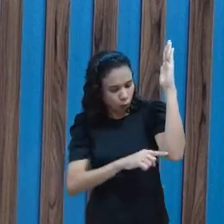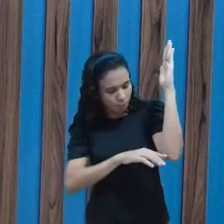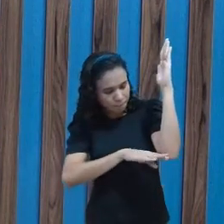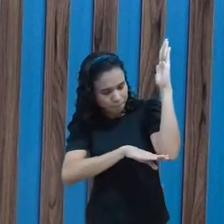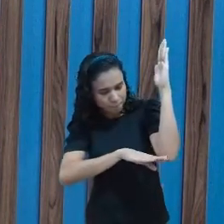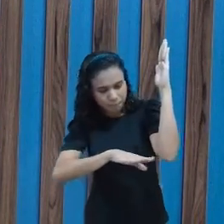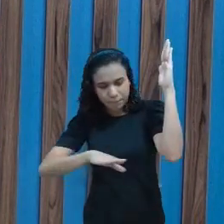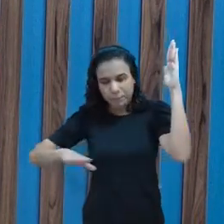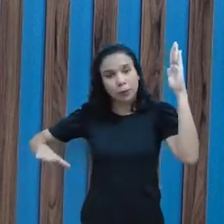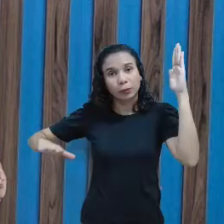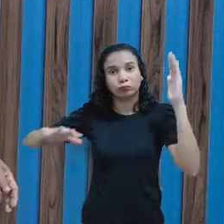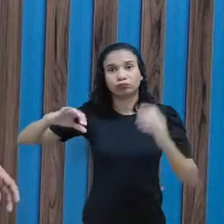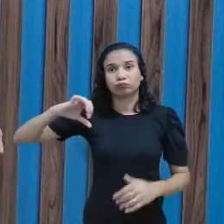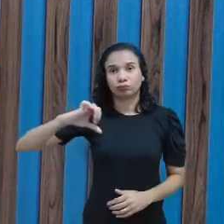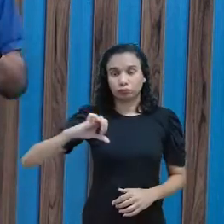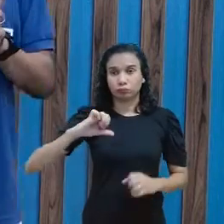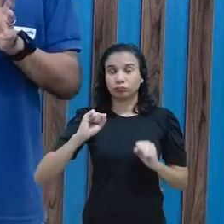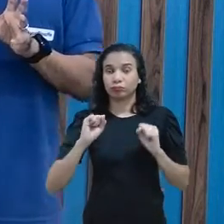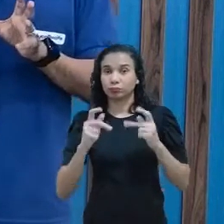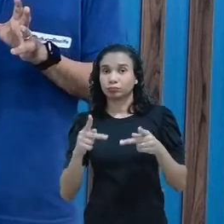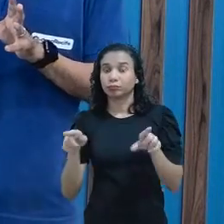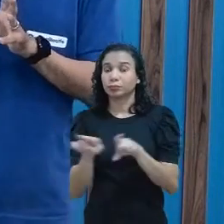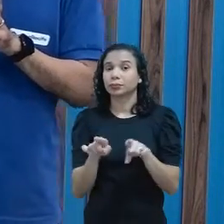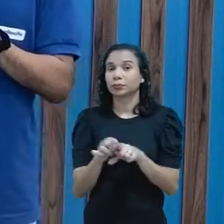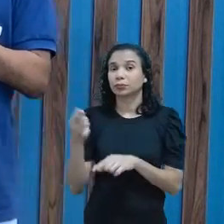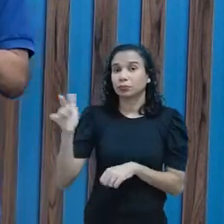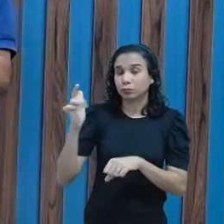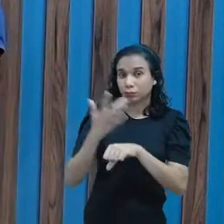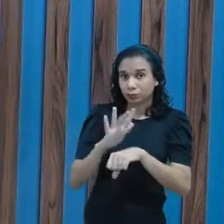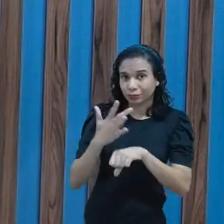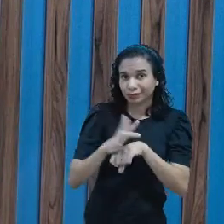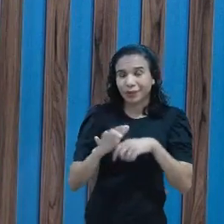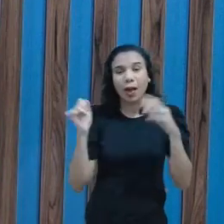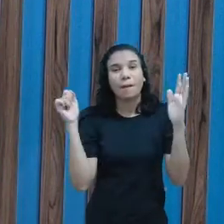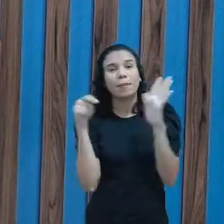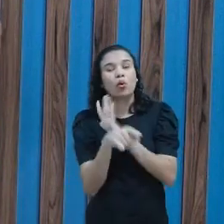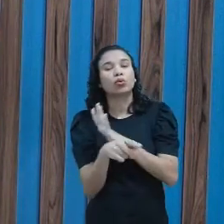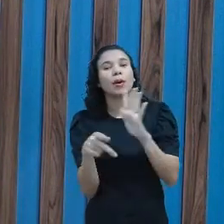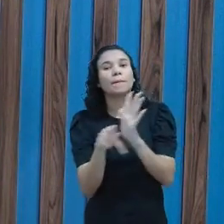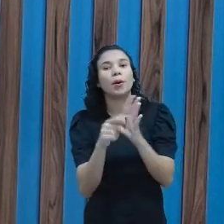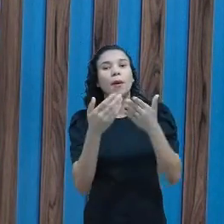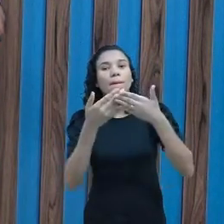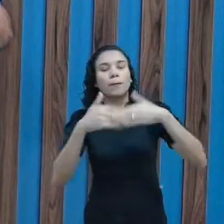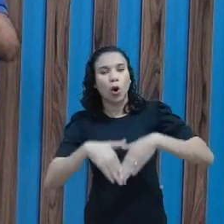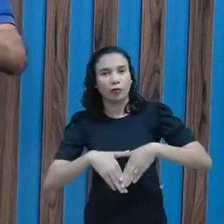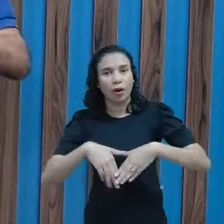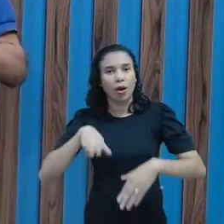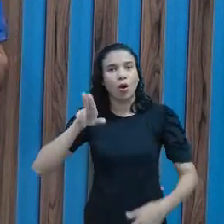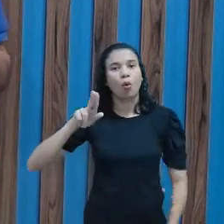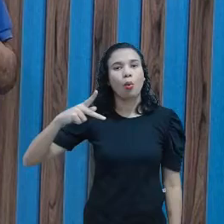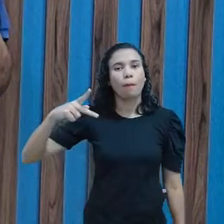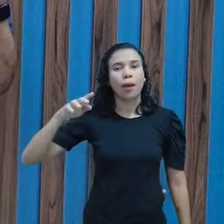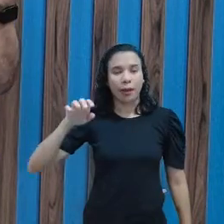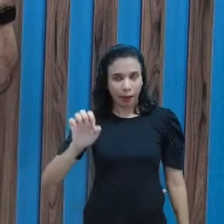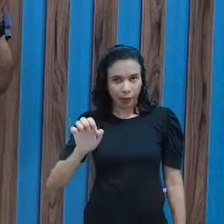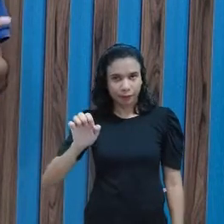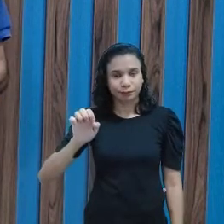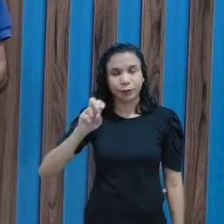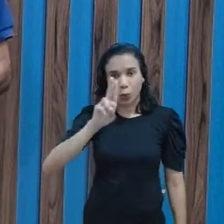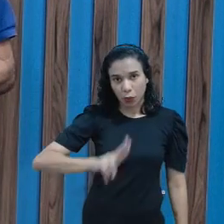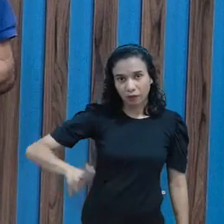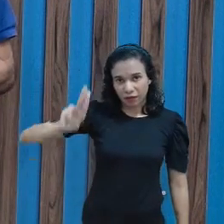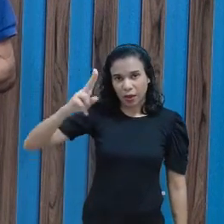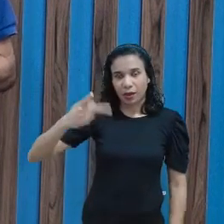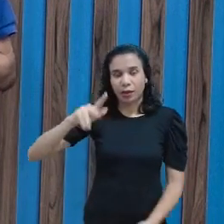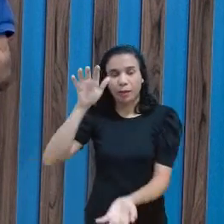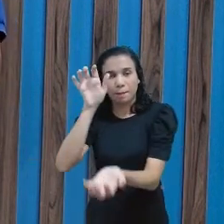vai ter 9 metros. Vou ver uma outra aplicação. Dessa vez foi uma questão que caiu na prova da UPE. UPE é a Universidade de